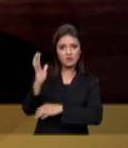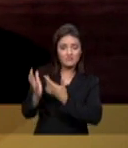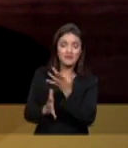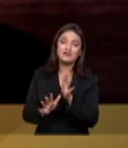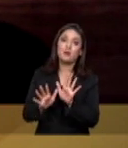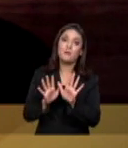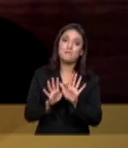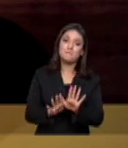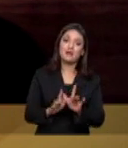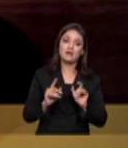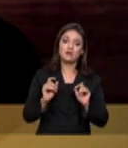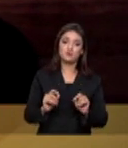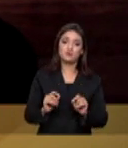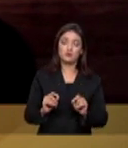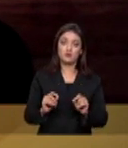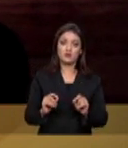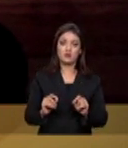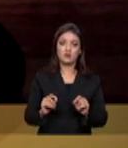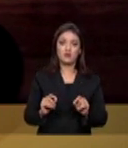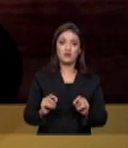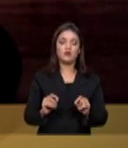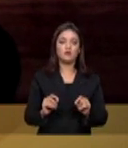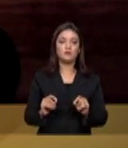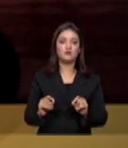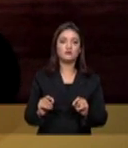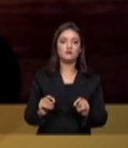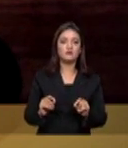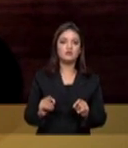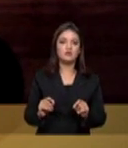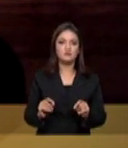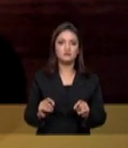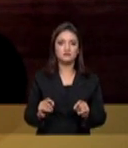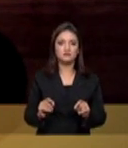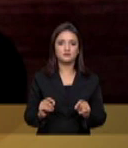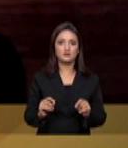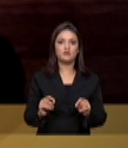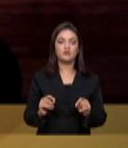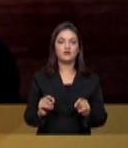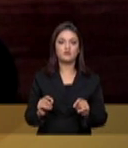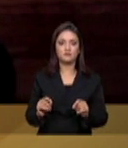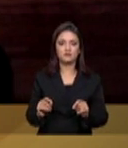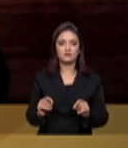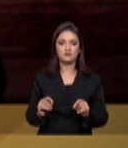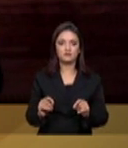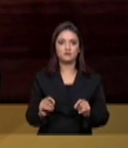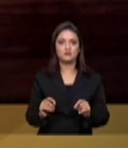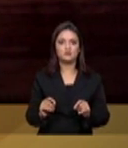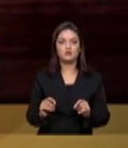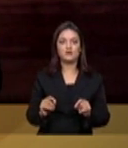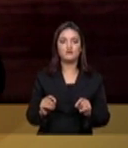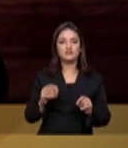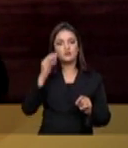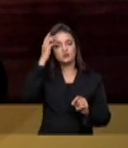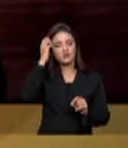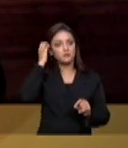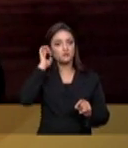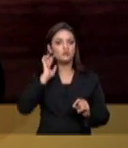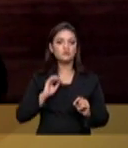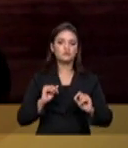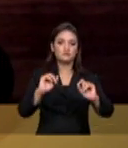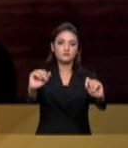a subsistir parâmetros intendo que se deixará de confiar é